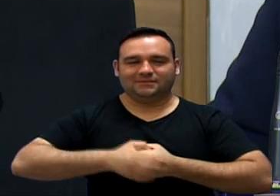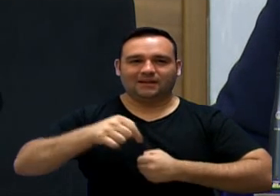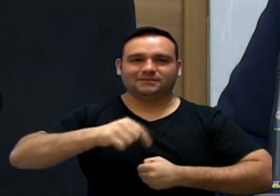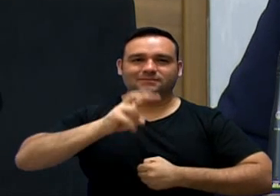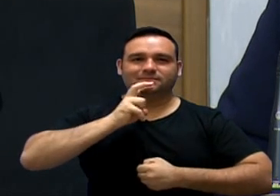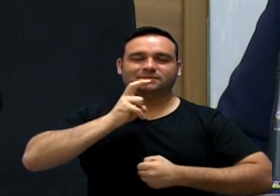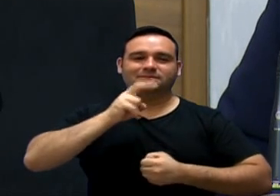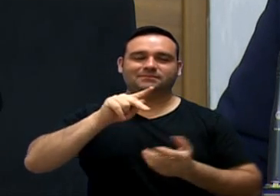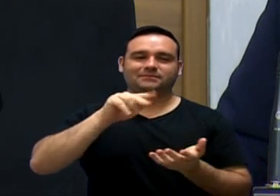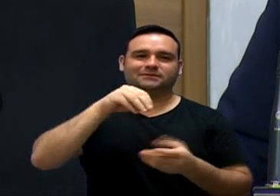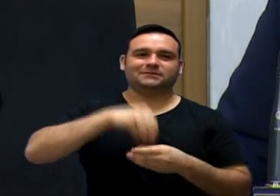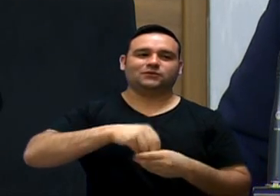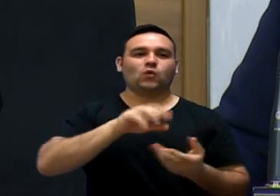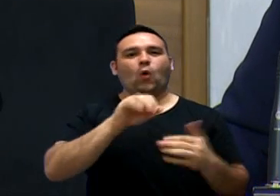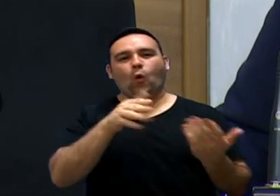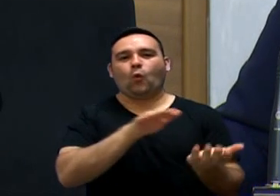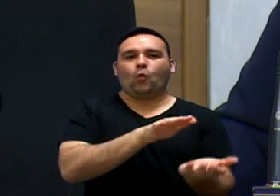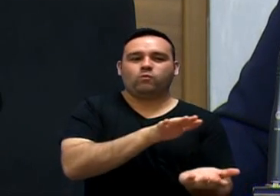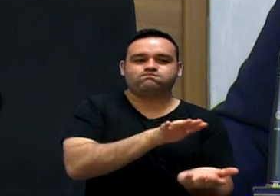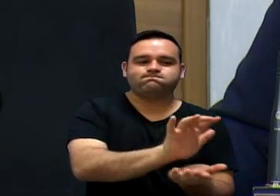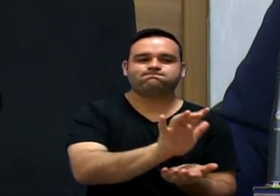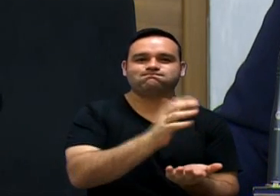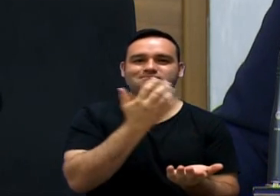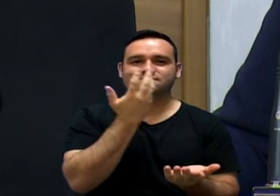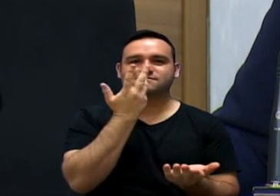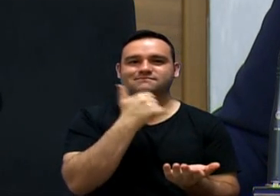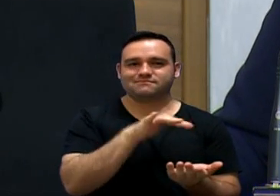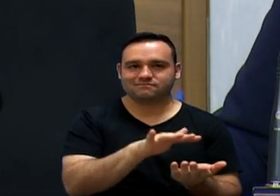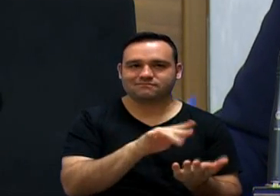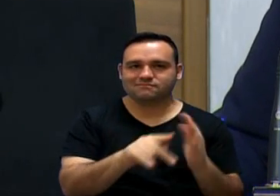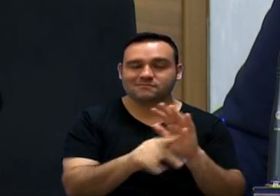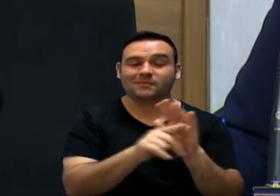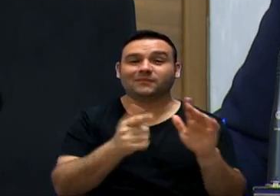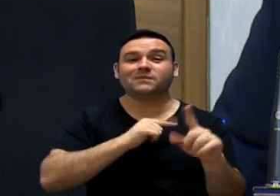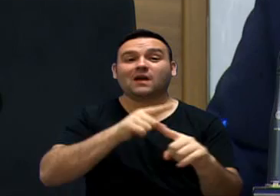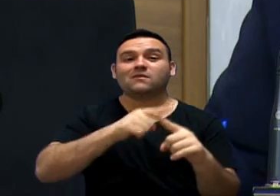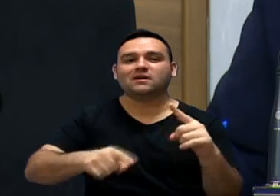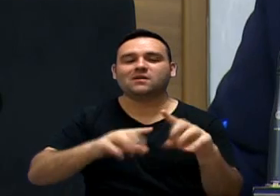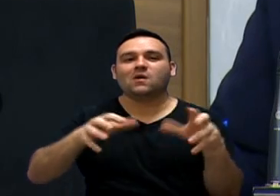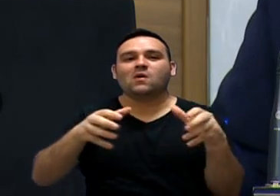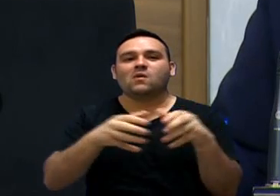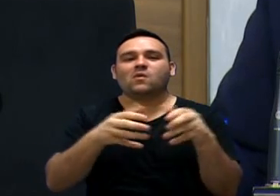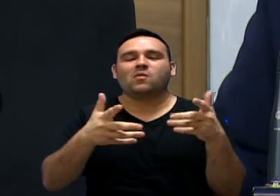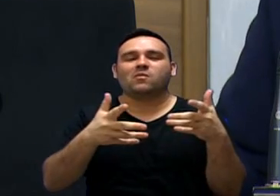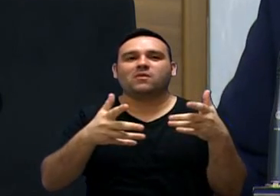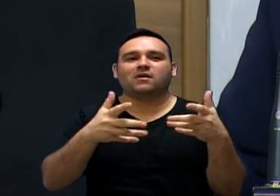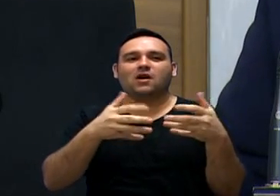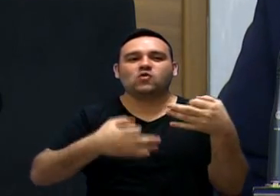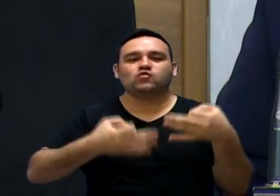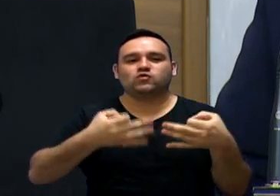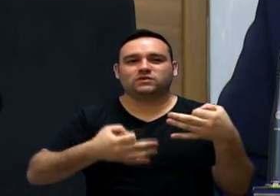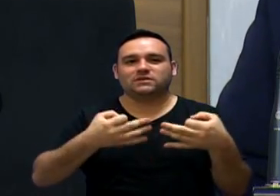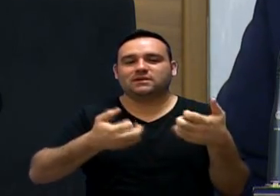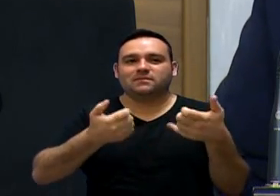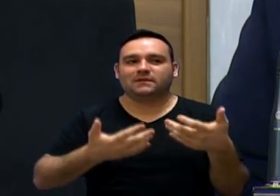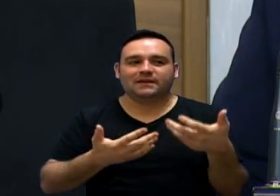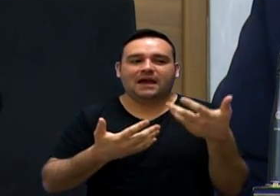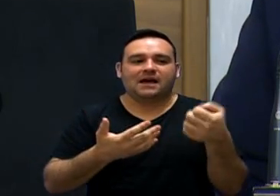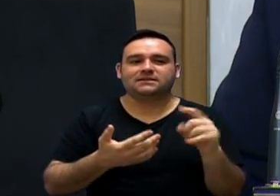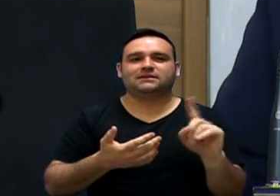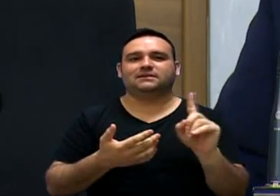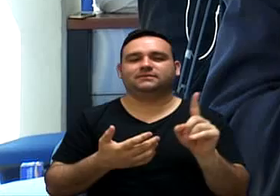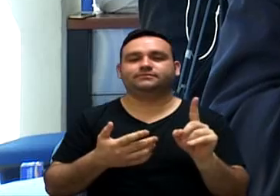município. Também esse veto também tem o parecer da Comissão de Justiça pela rejeição.